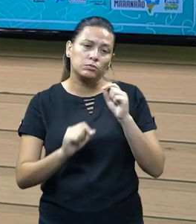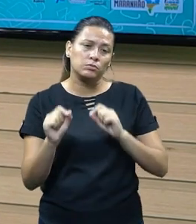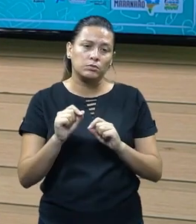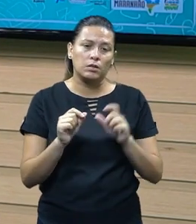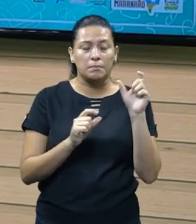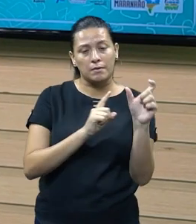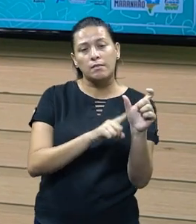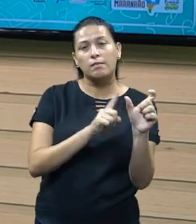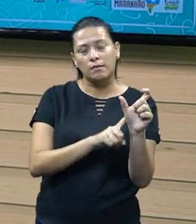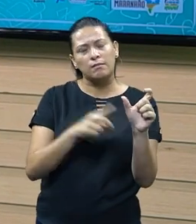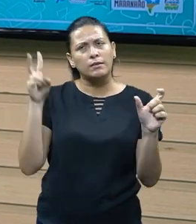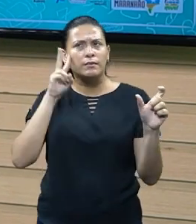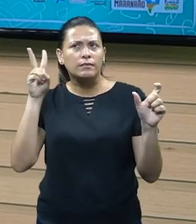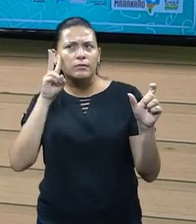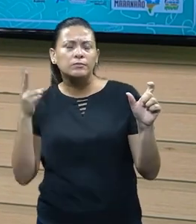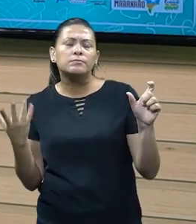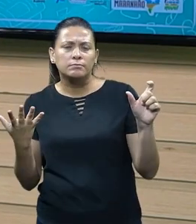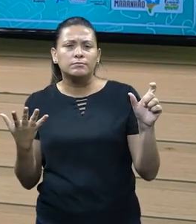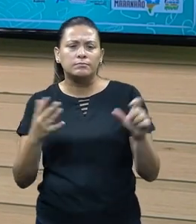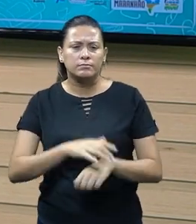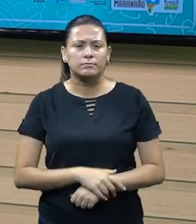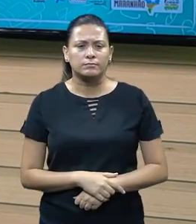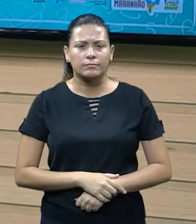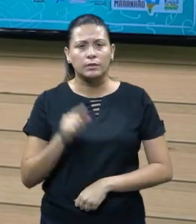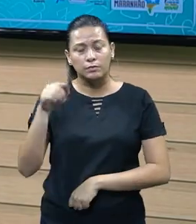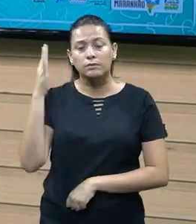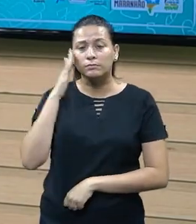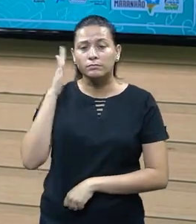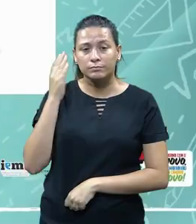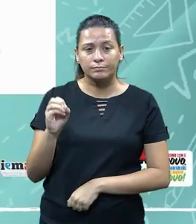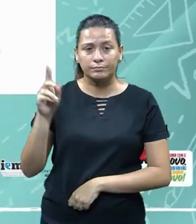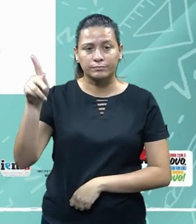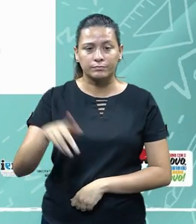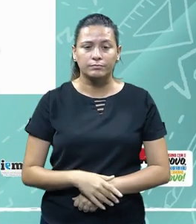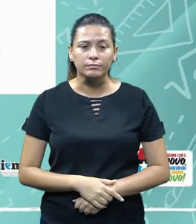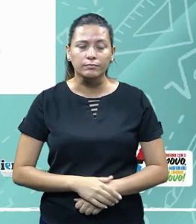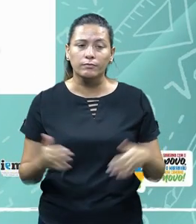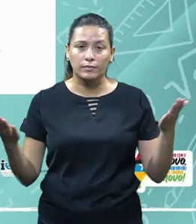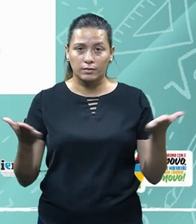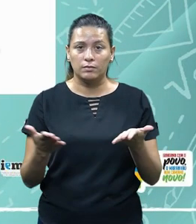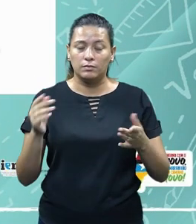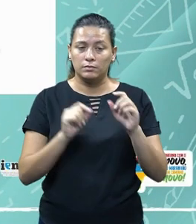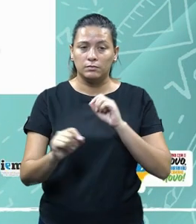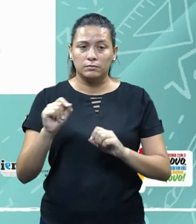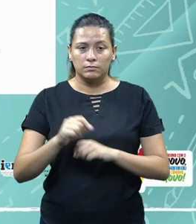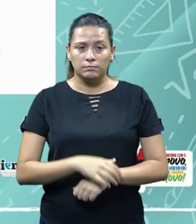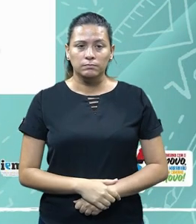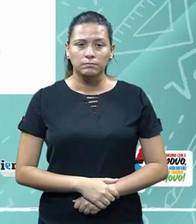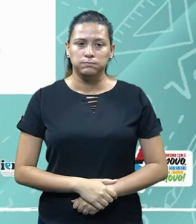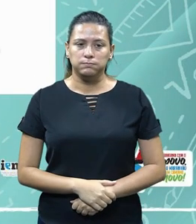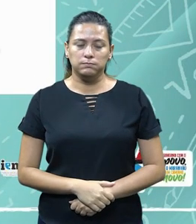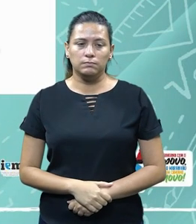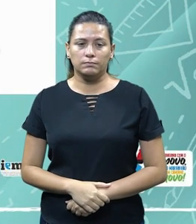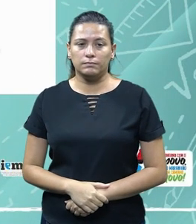essa palavra que te traz a memória aquilo que você entendeu ok nós vamos ver agora um exemplo de